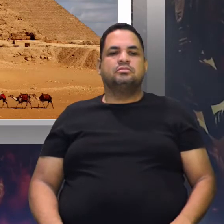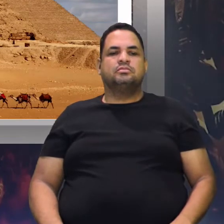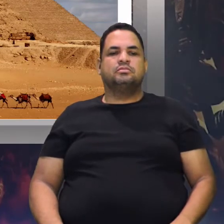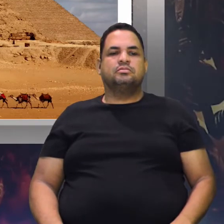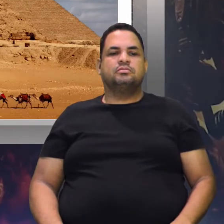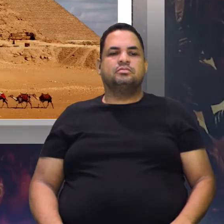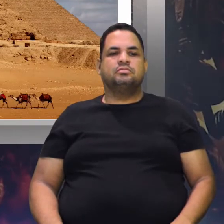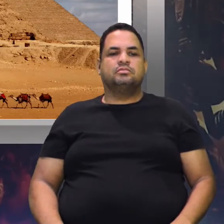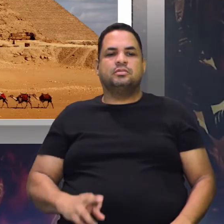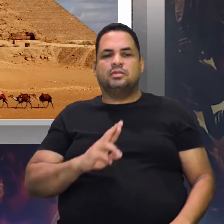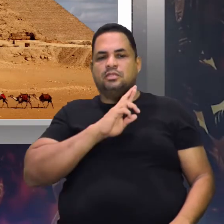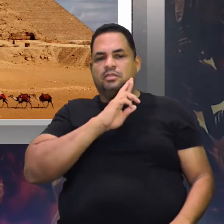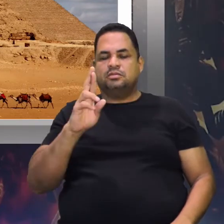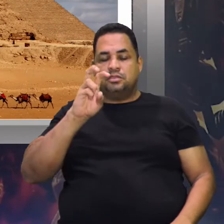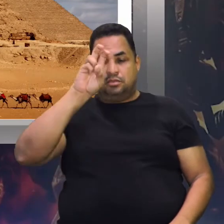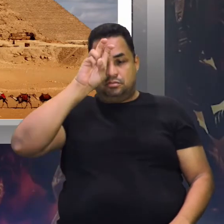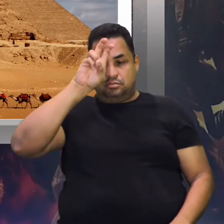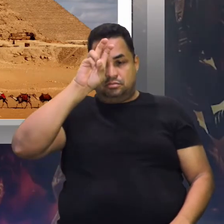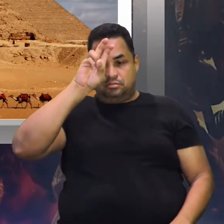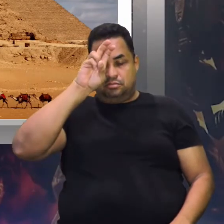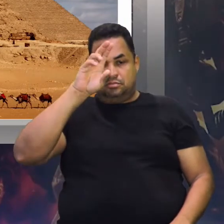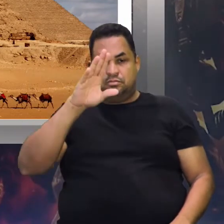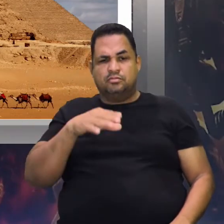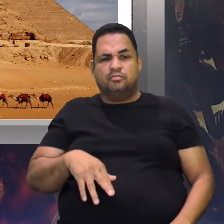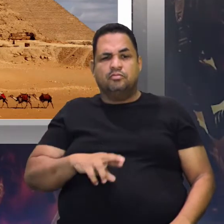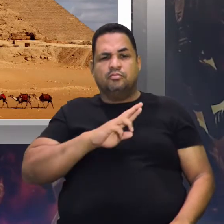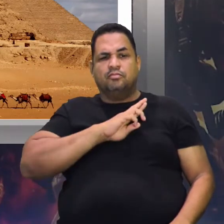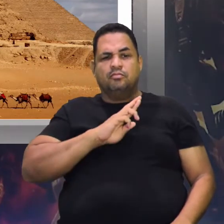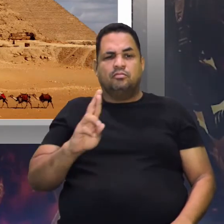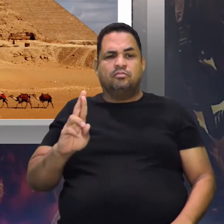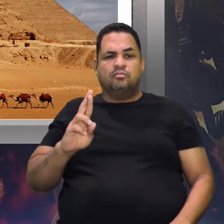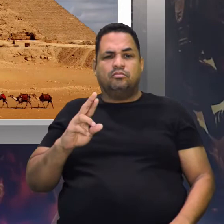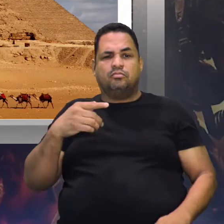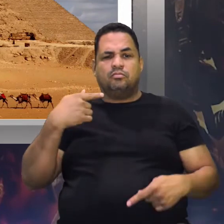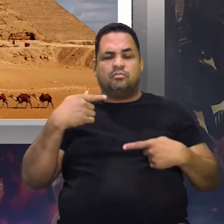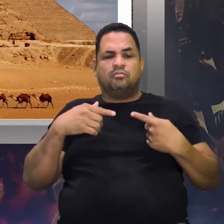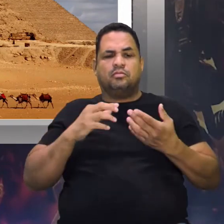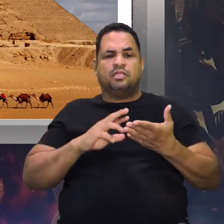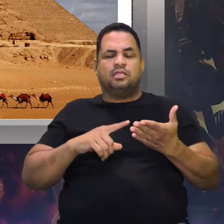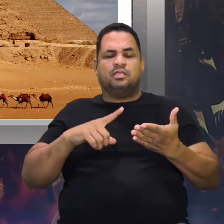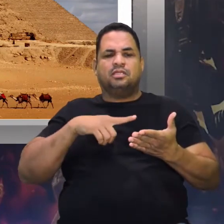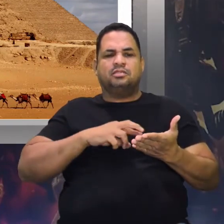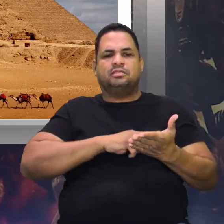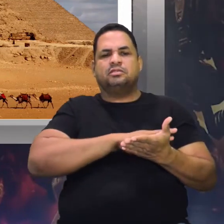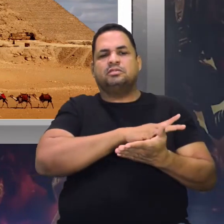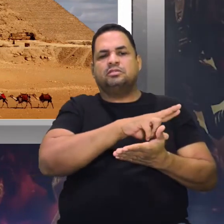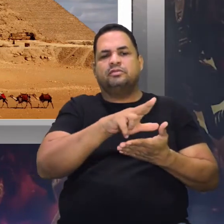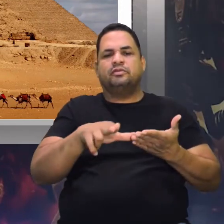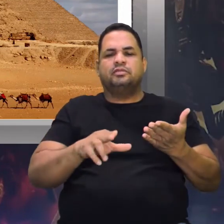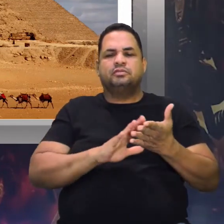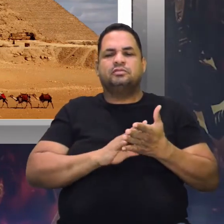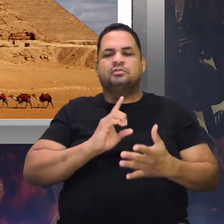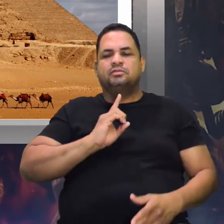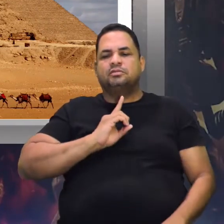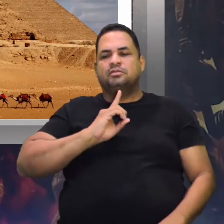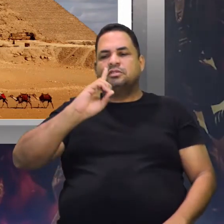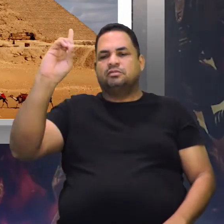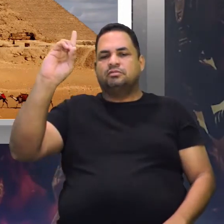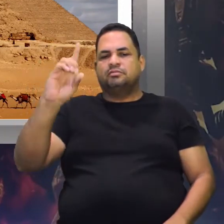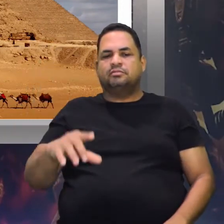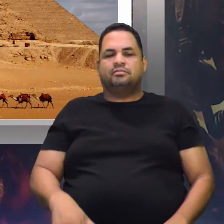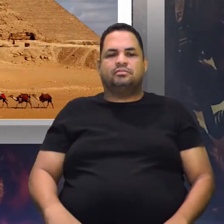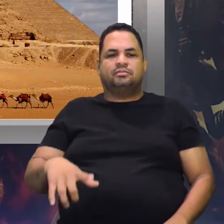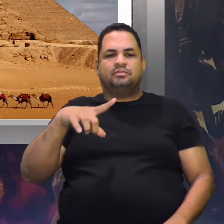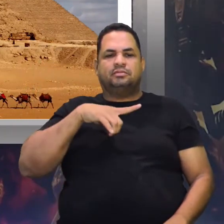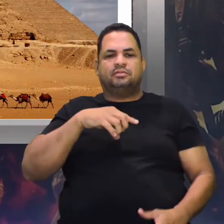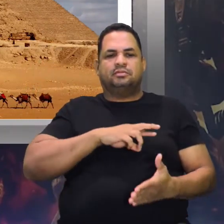E a religião egípcia é uma religião politeísta, formada por vários deuses. Tem um